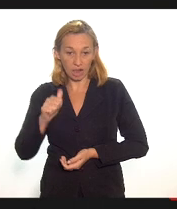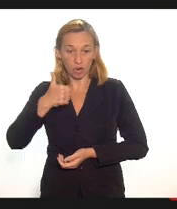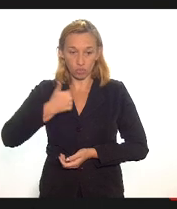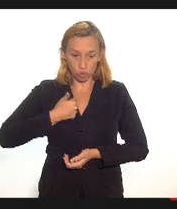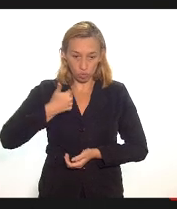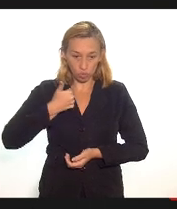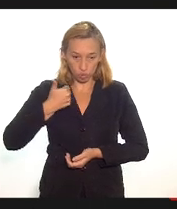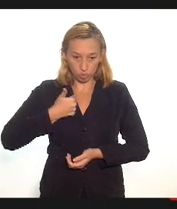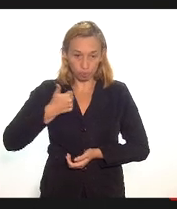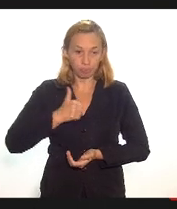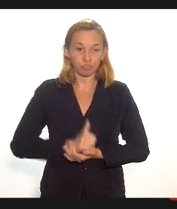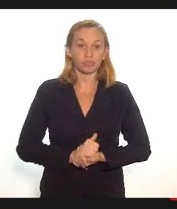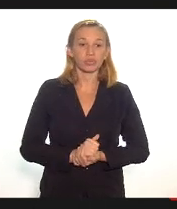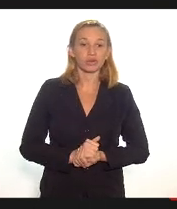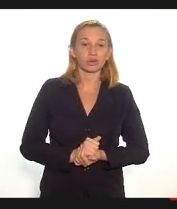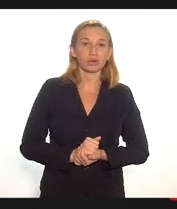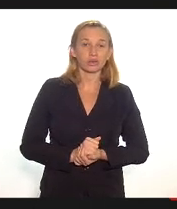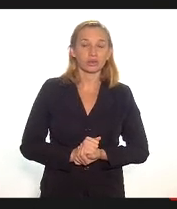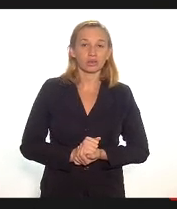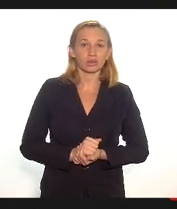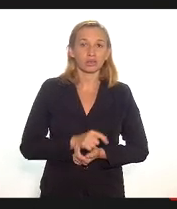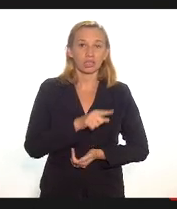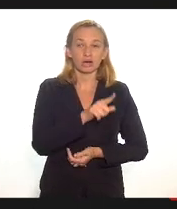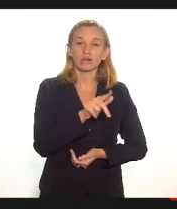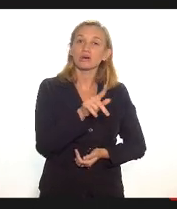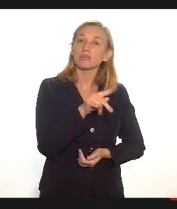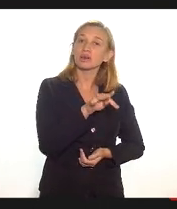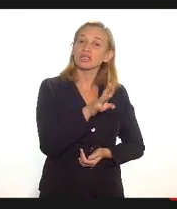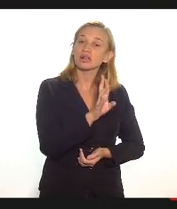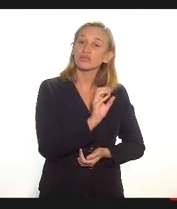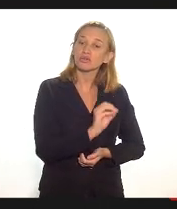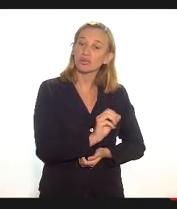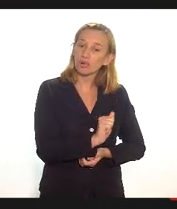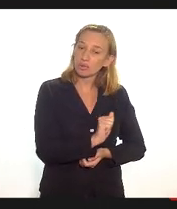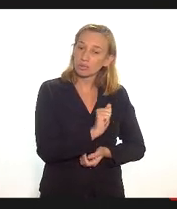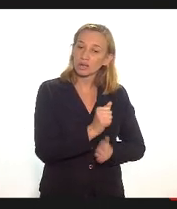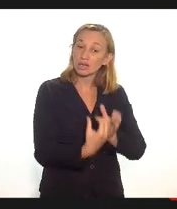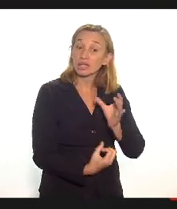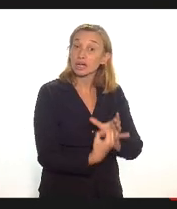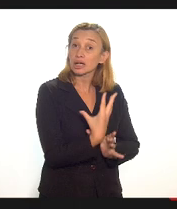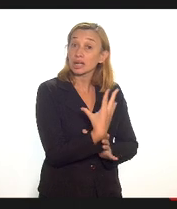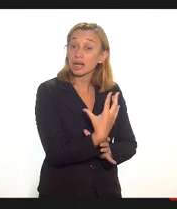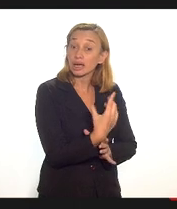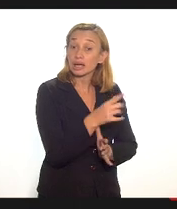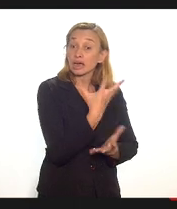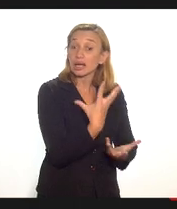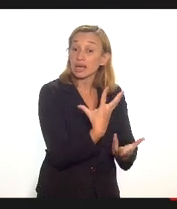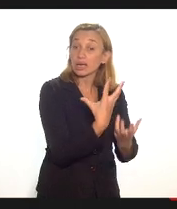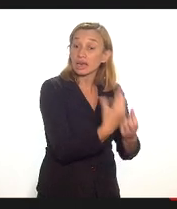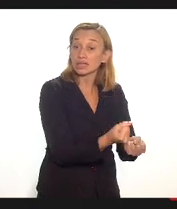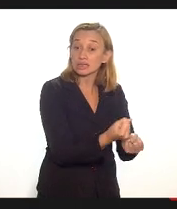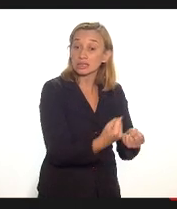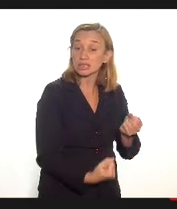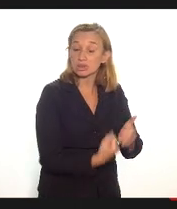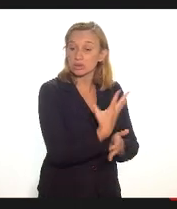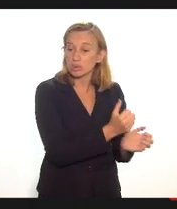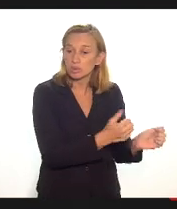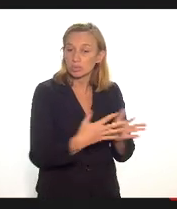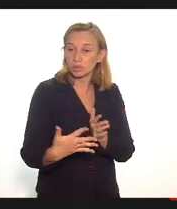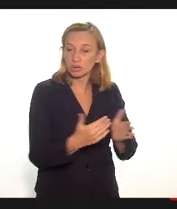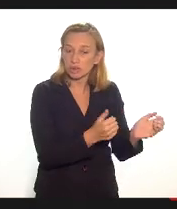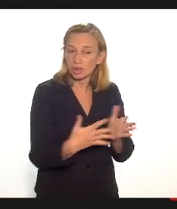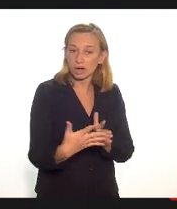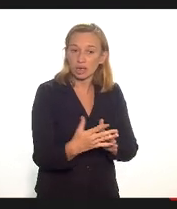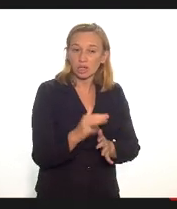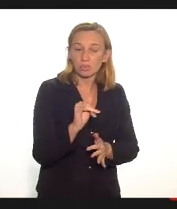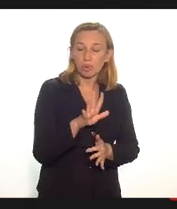né, que ela foi uma plataforma instalada para receber produção e rebombear a produção